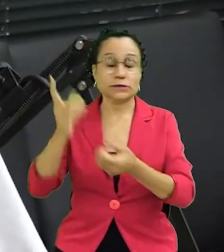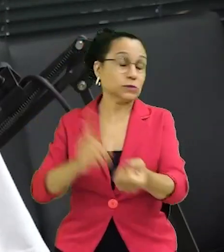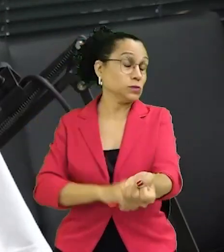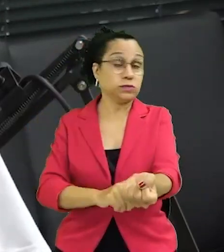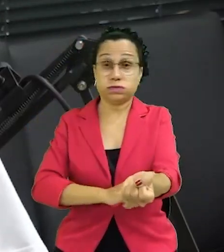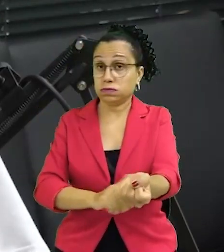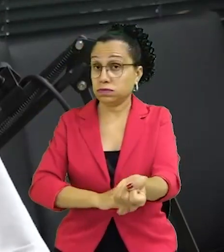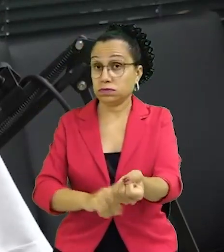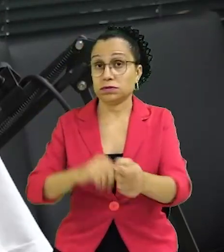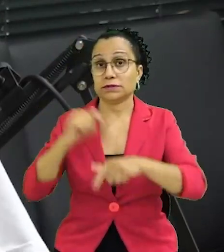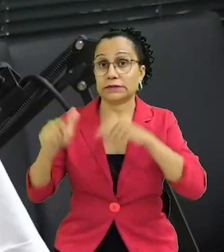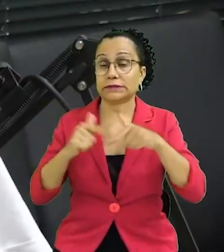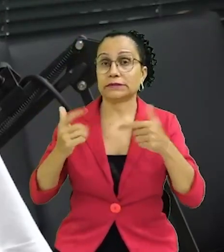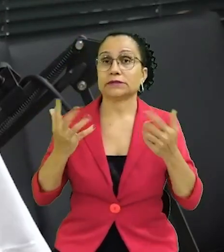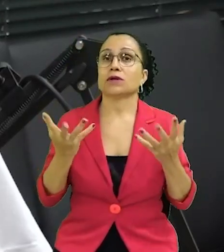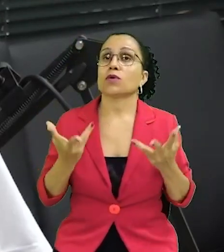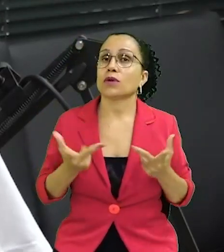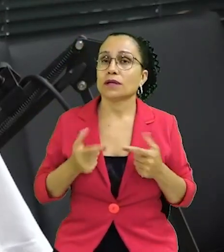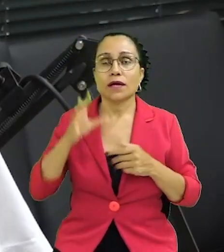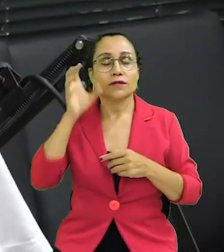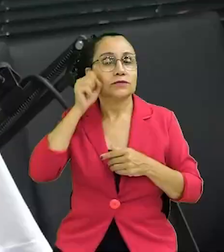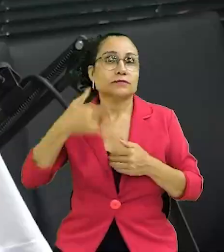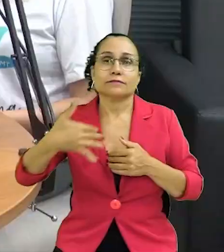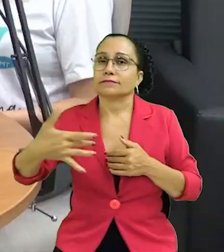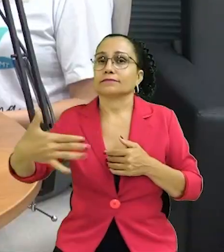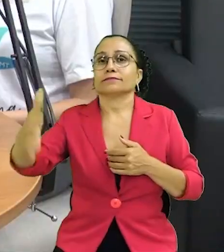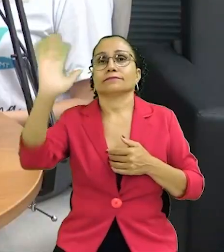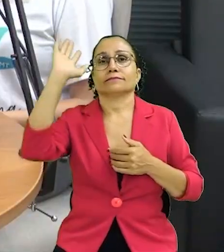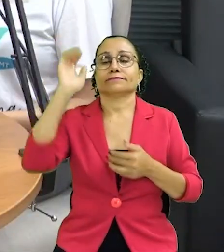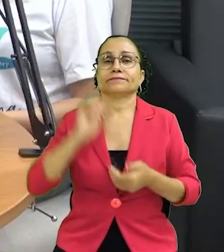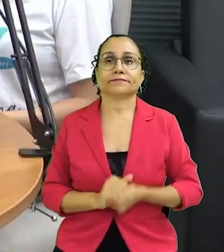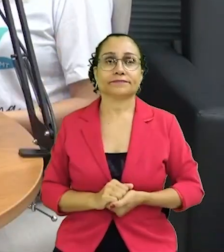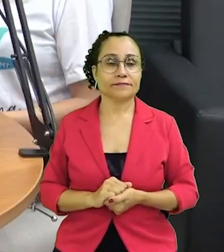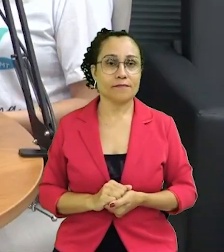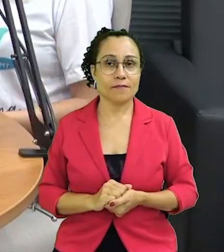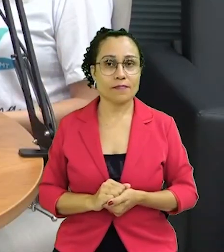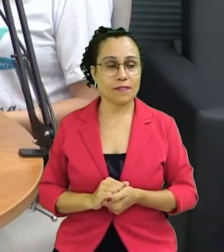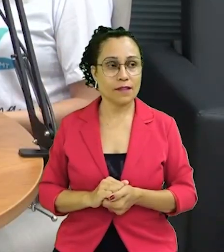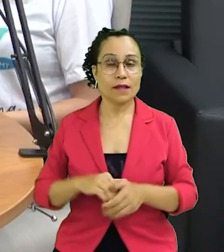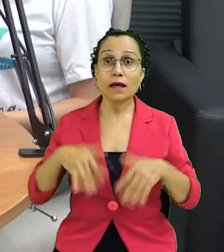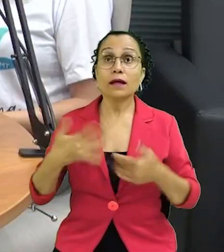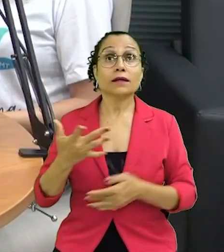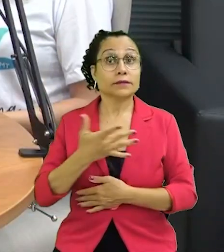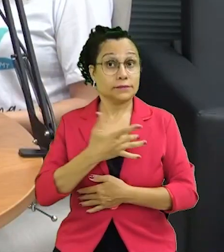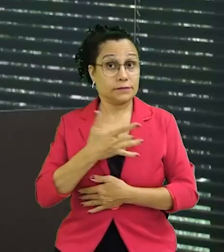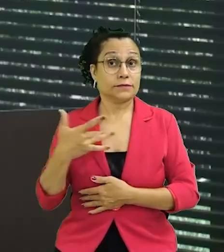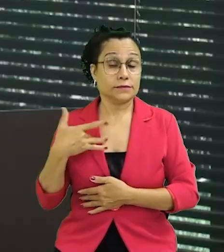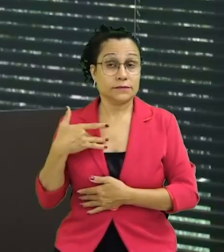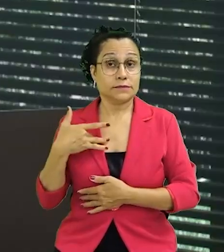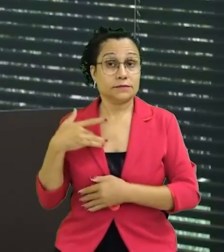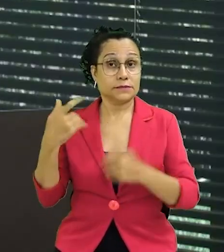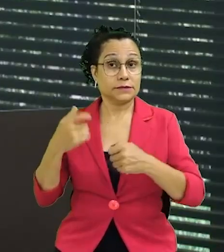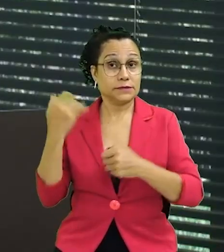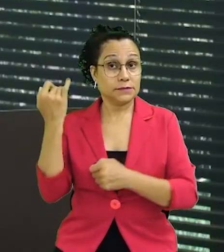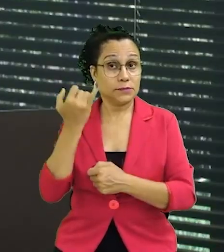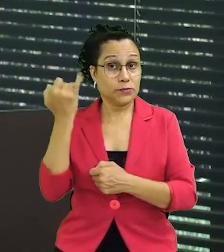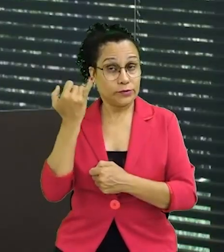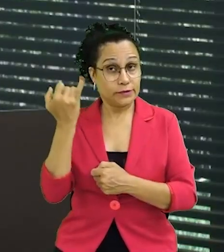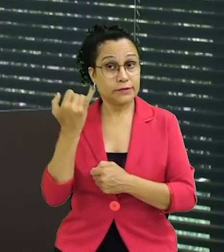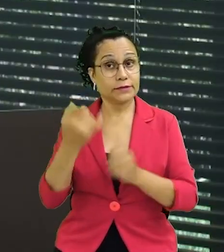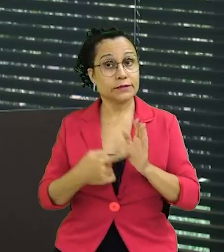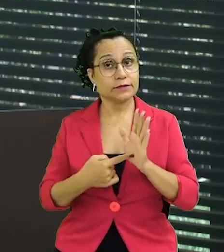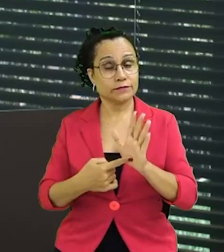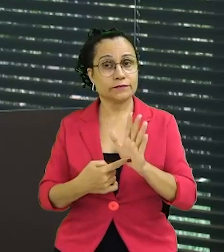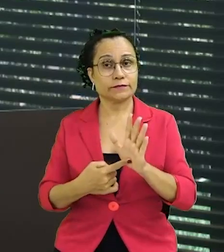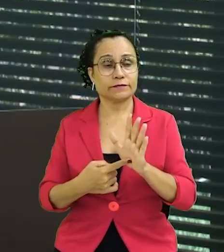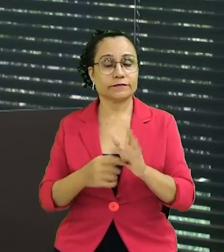no trabalho, qualidade do sono e por aí vai. Então, quando a gente fala em saúde, eu acho que isso é importante a gente ressaltar aqui. A